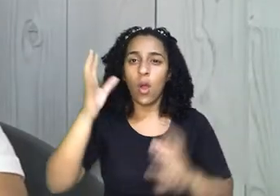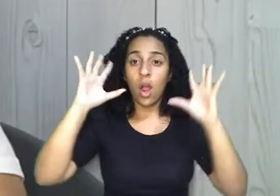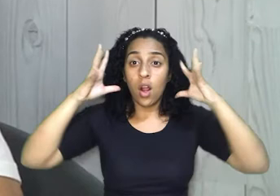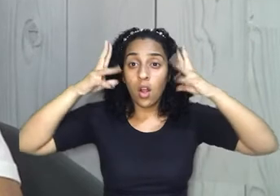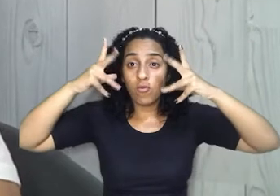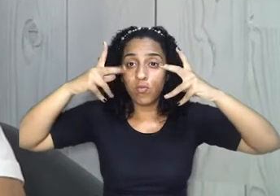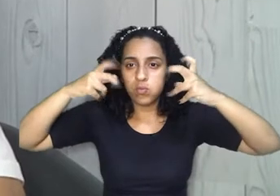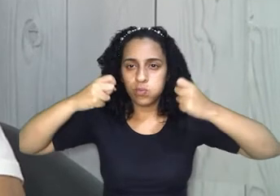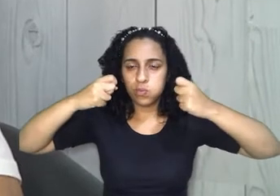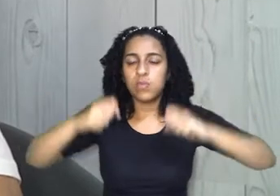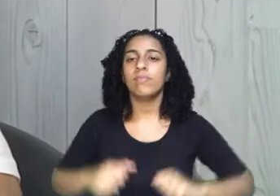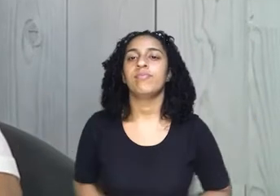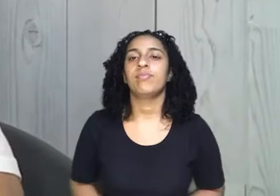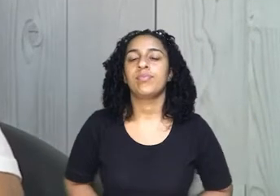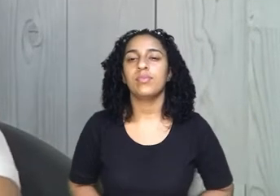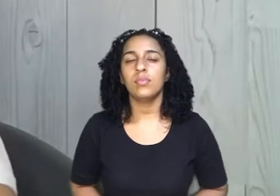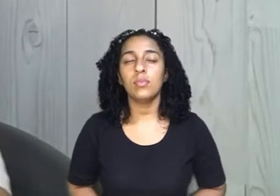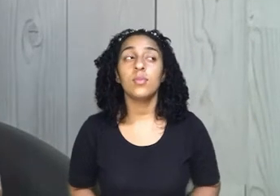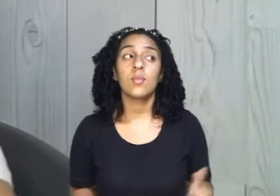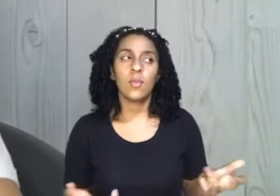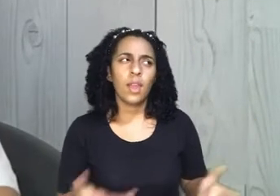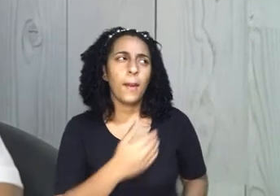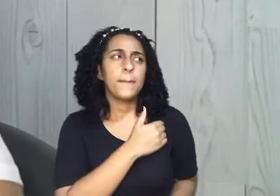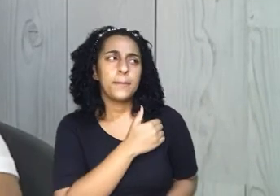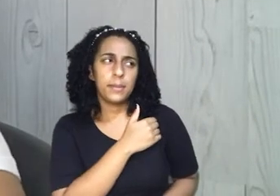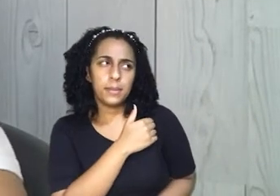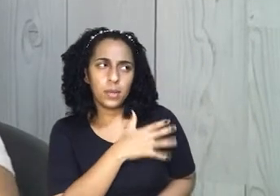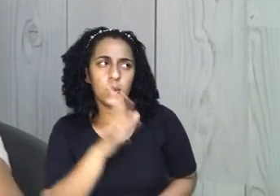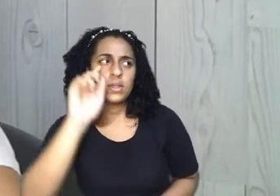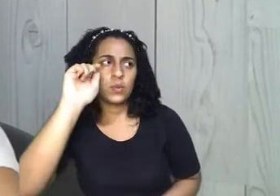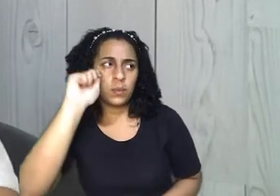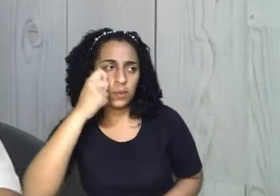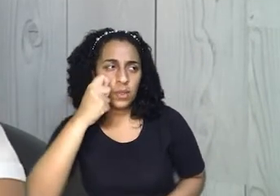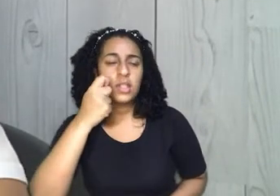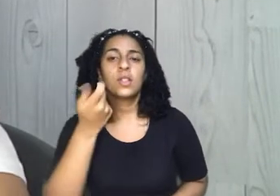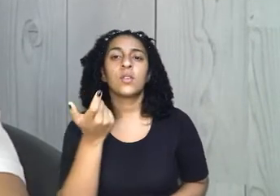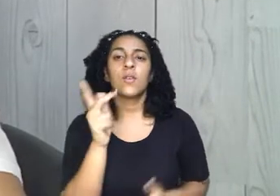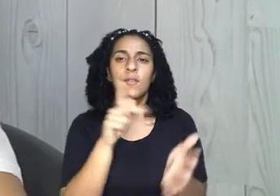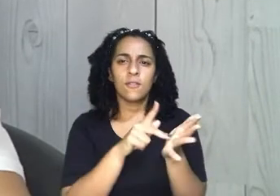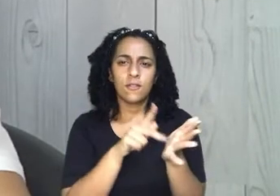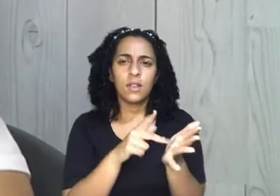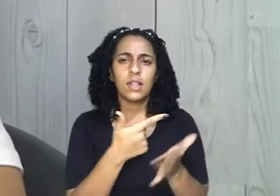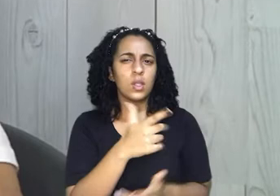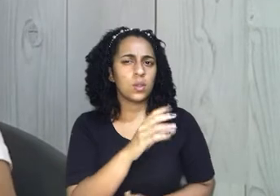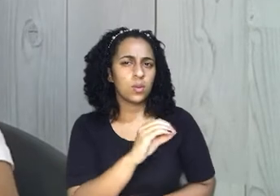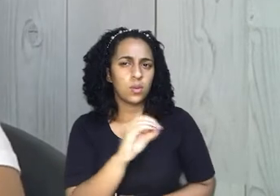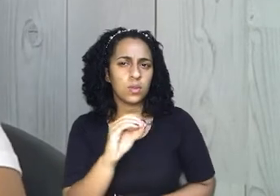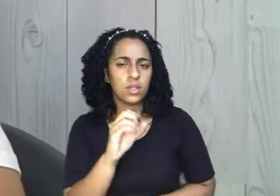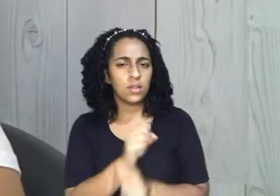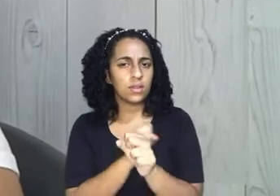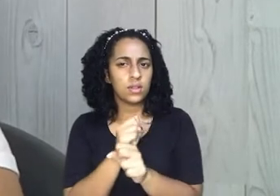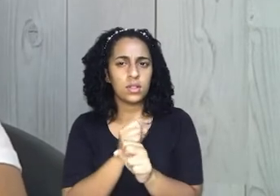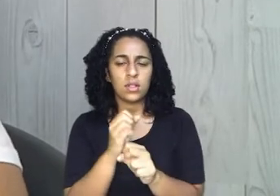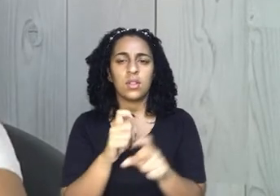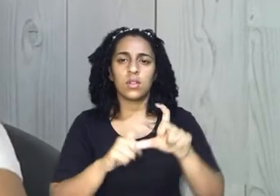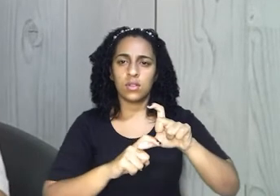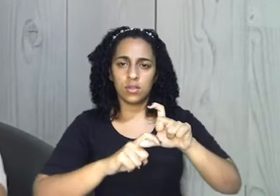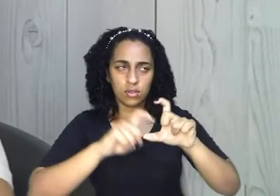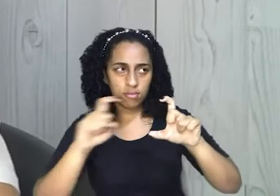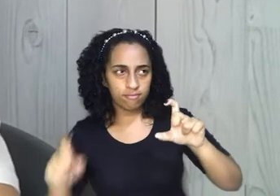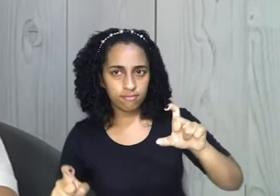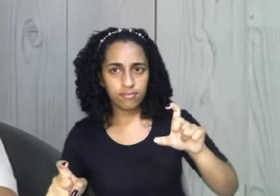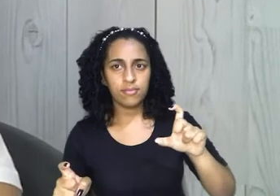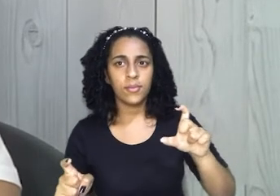Alex essa questão do racismo ela é uma questão estrutural né e a gente há 200 anos de independência é